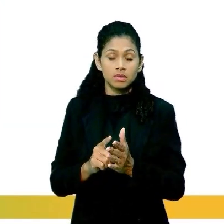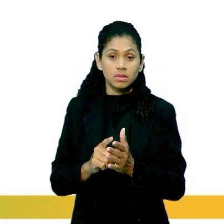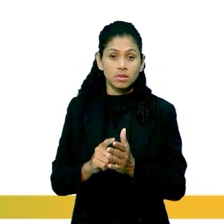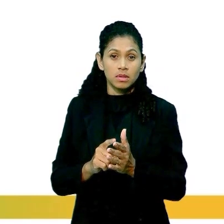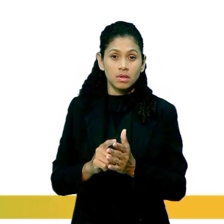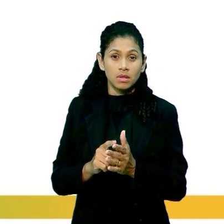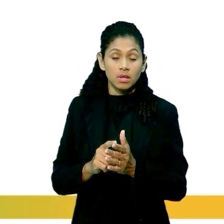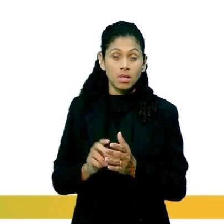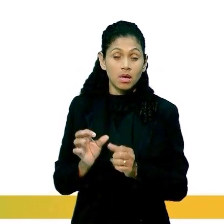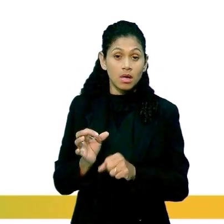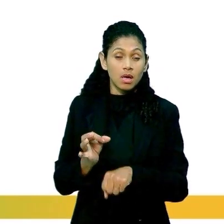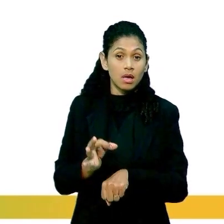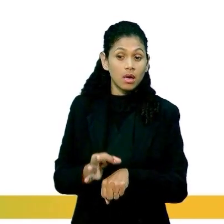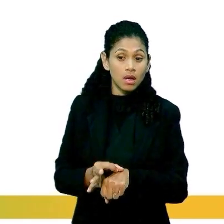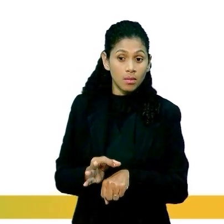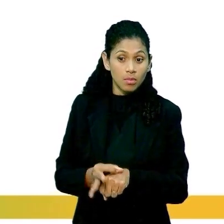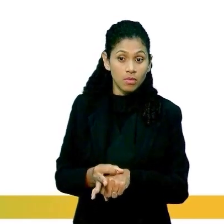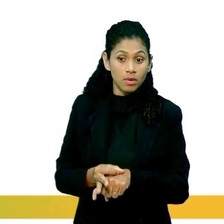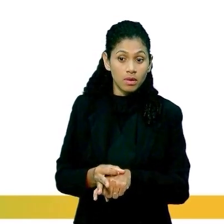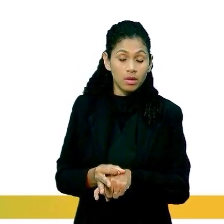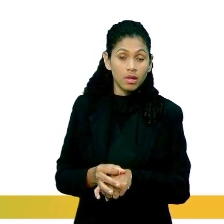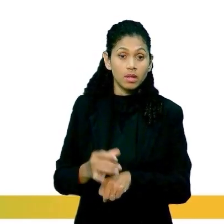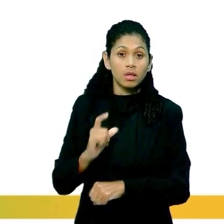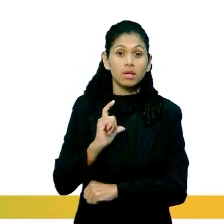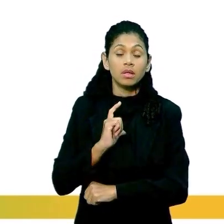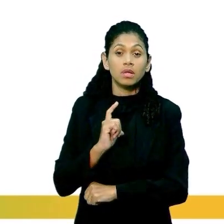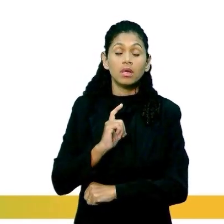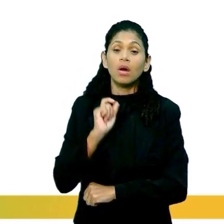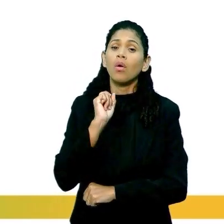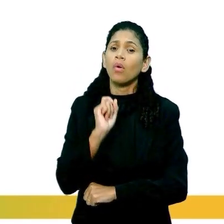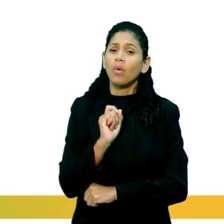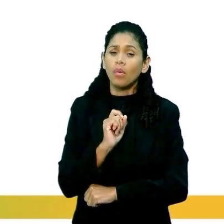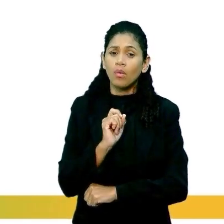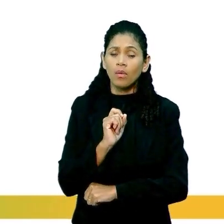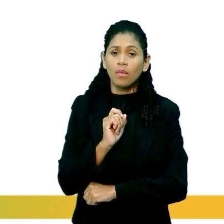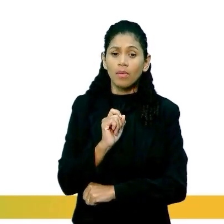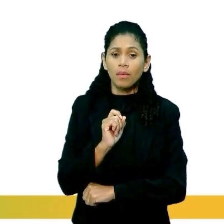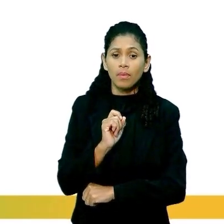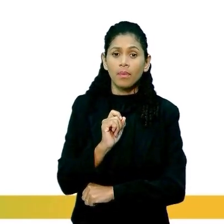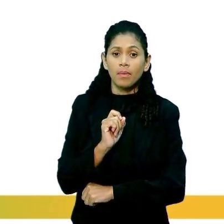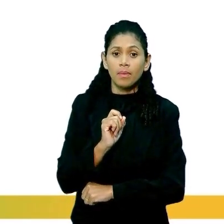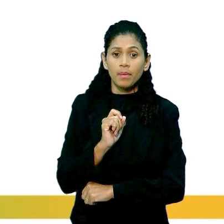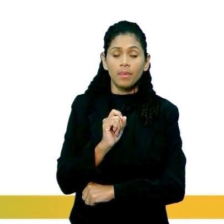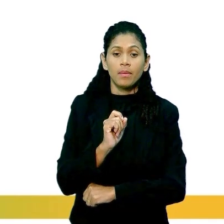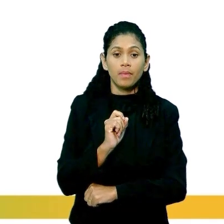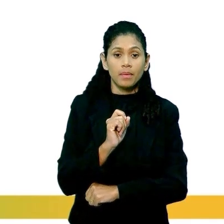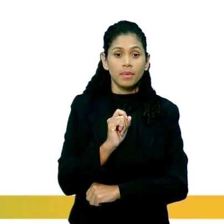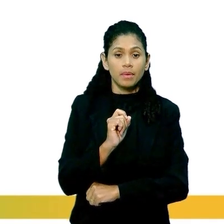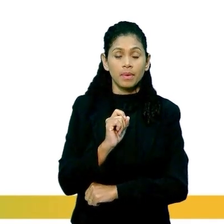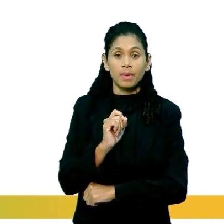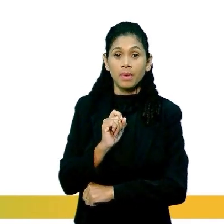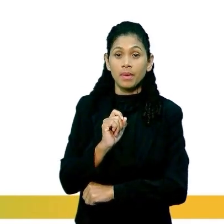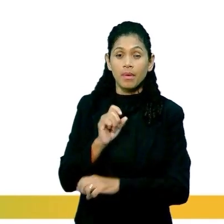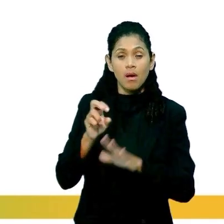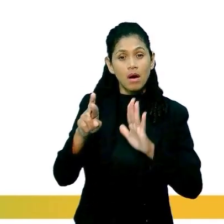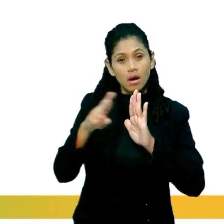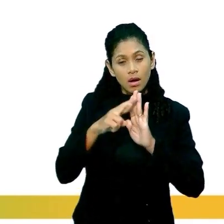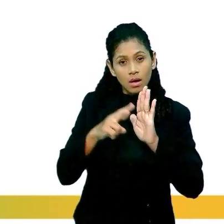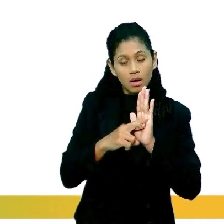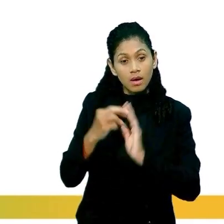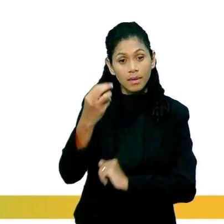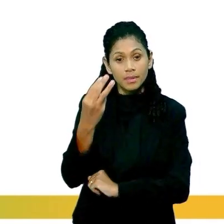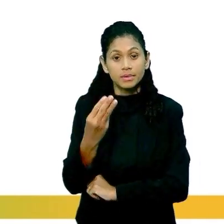tem 0,047 mols. Então quantos átomos tem nessa moeda? Também é uma regra de 3. Se 1 mol de cobre